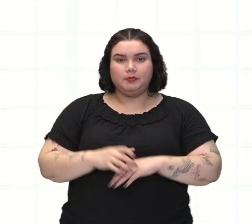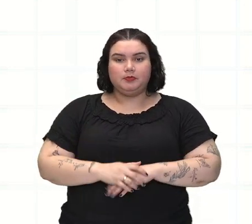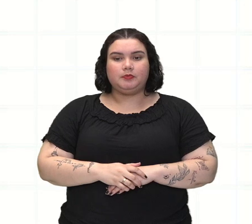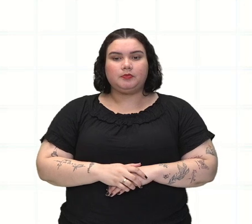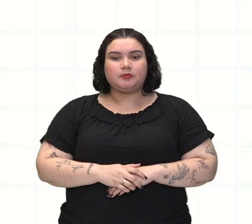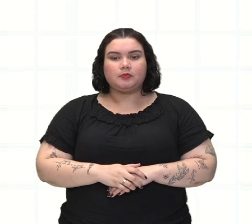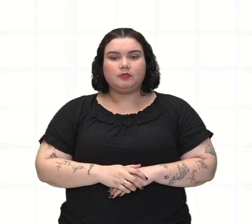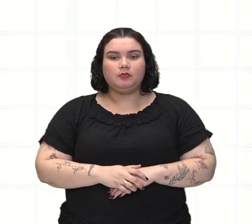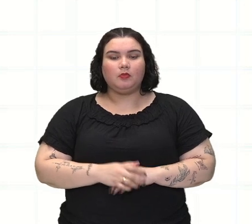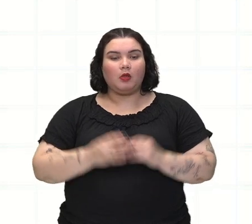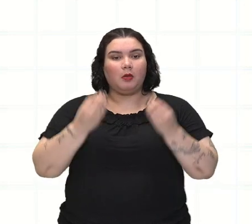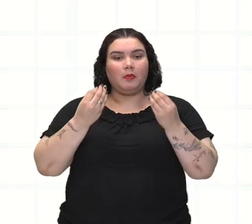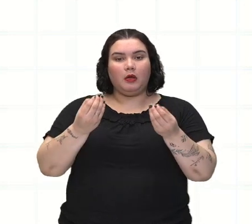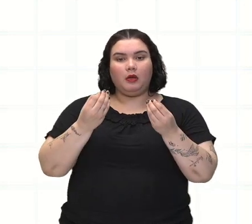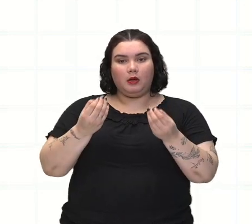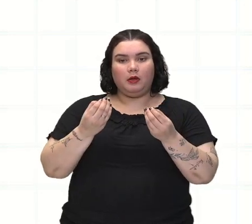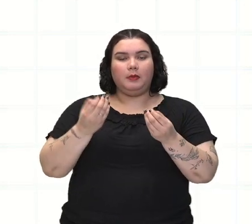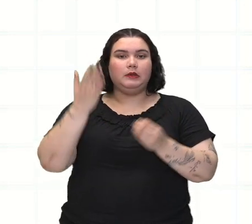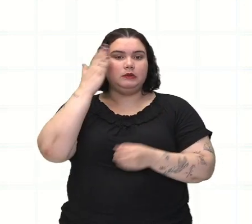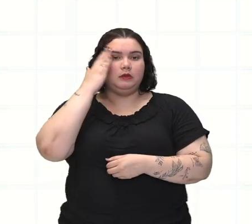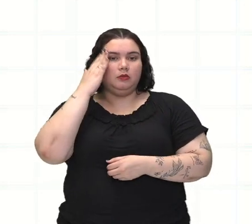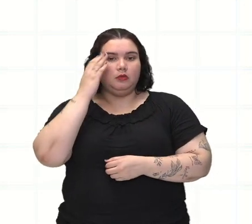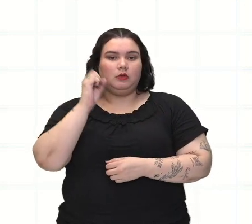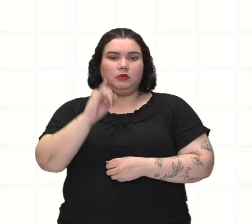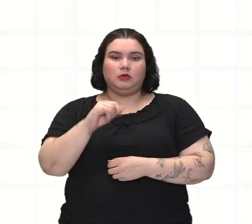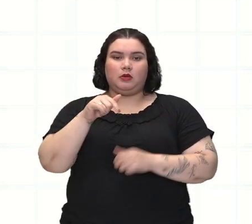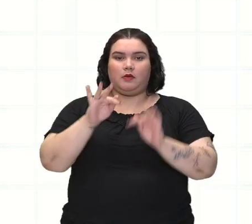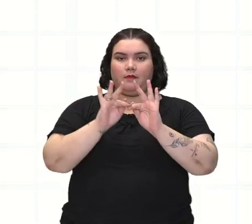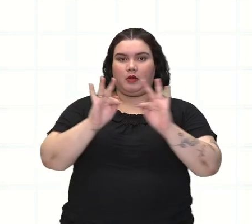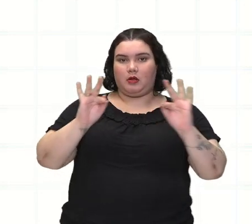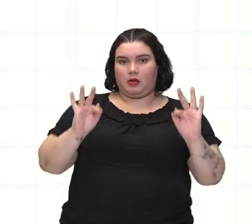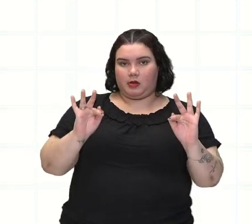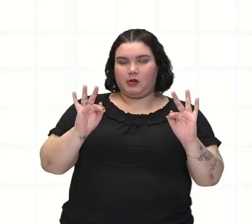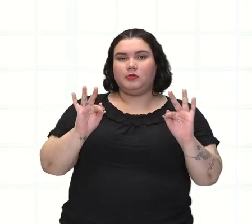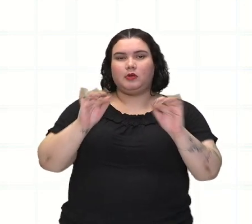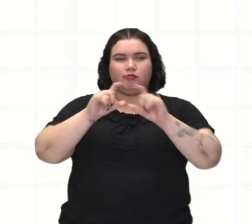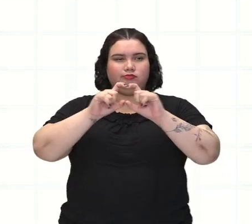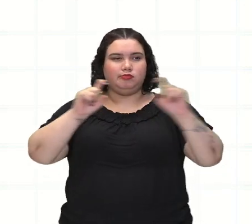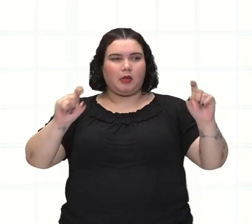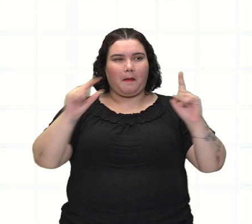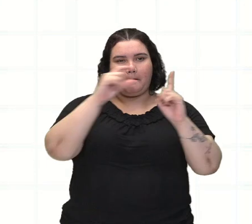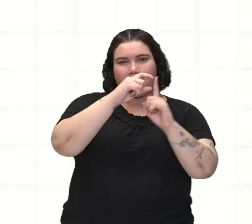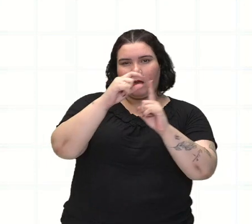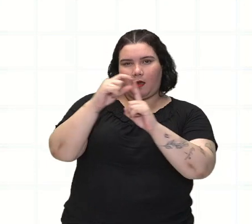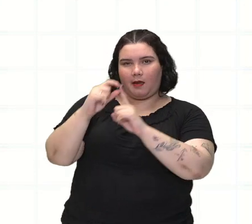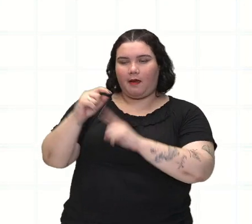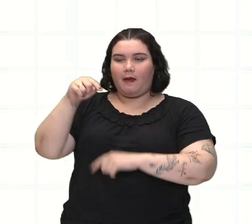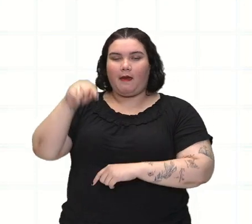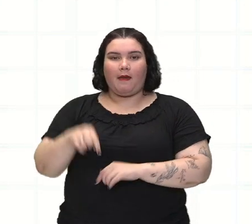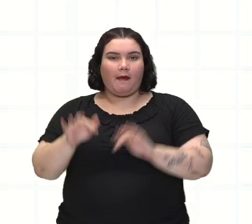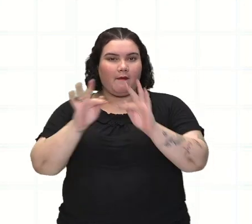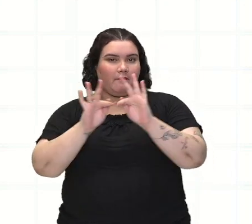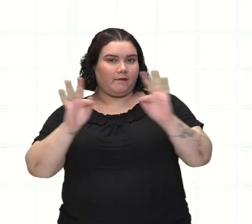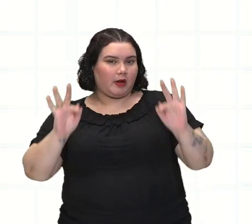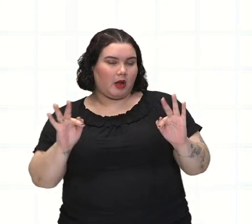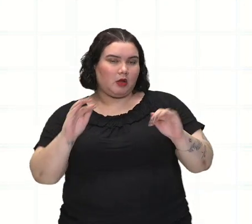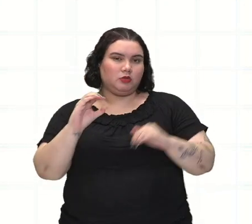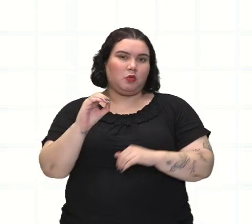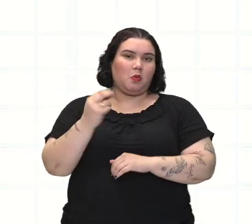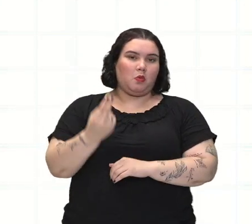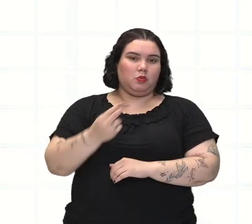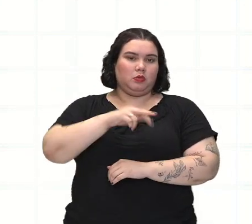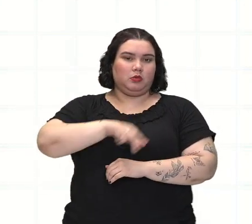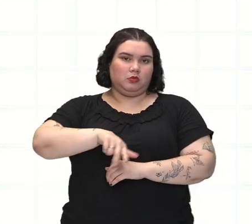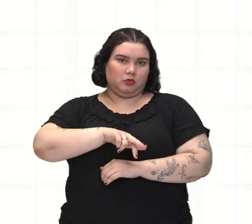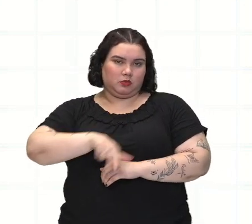importante para definir um enunciado, né? Ou seja, um contexto, uma frase,